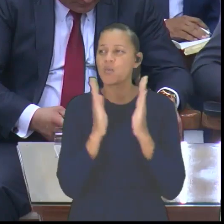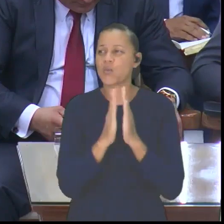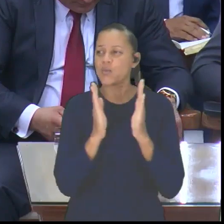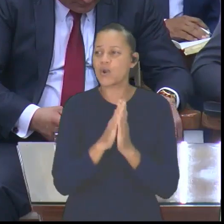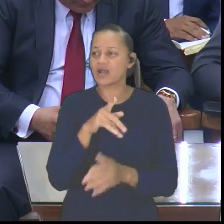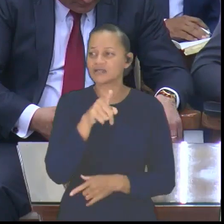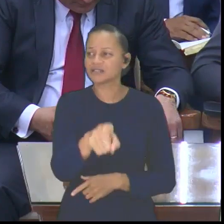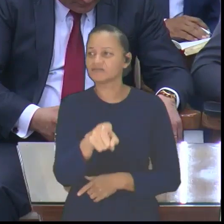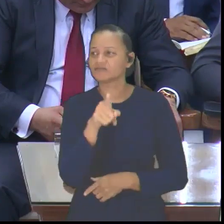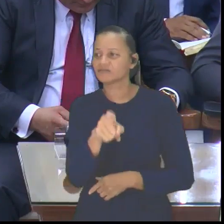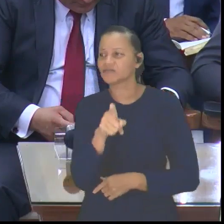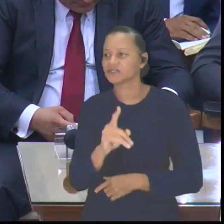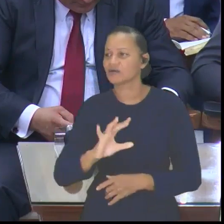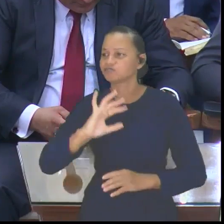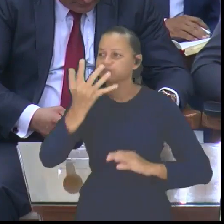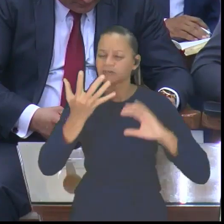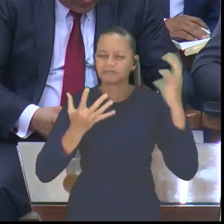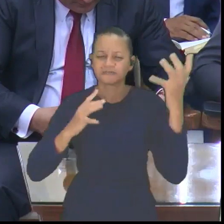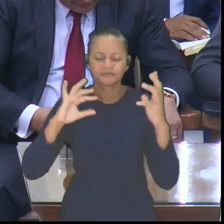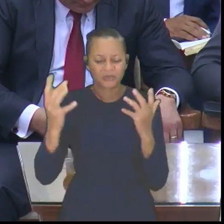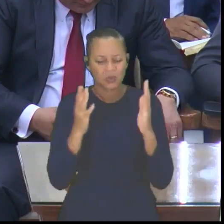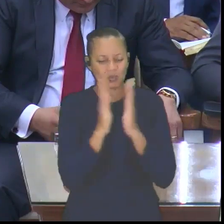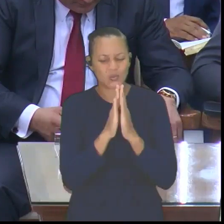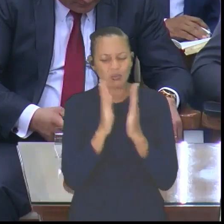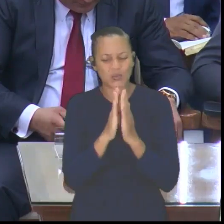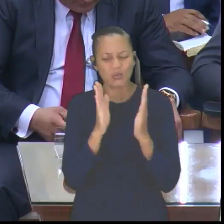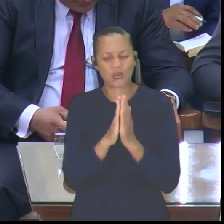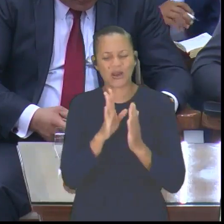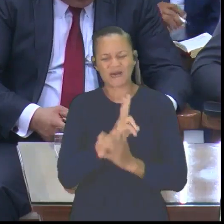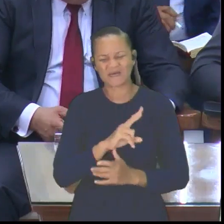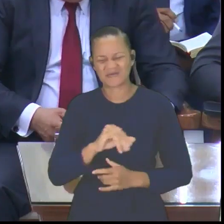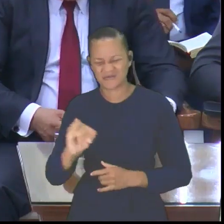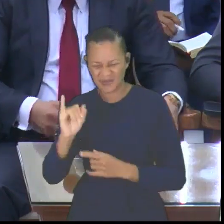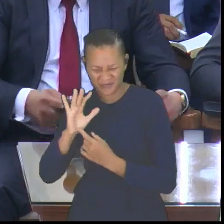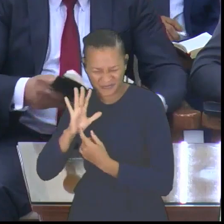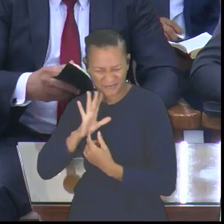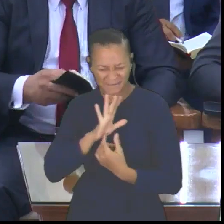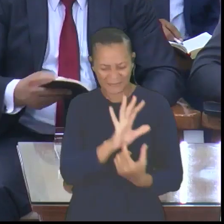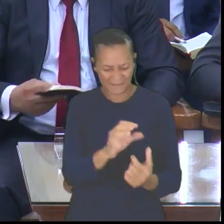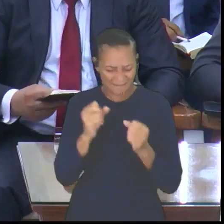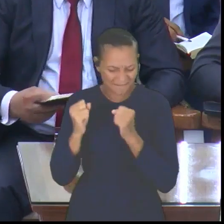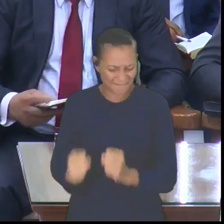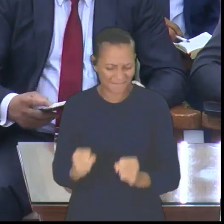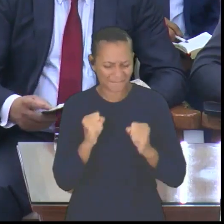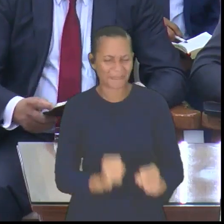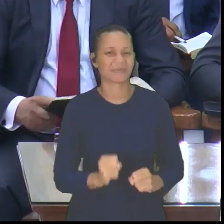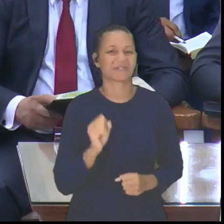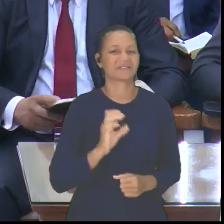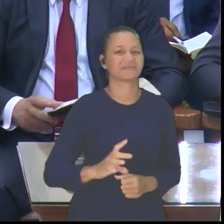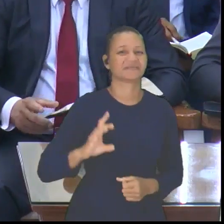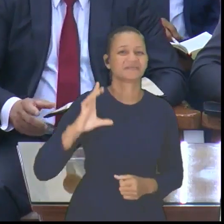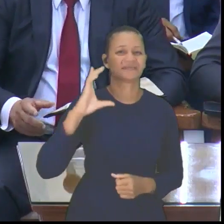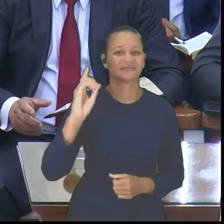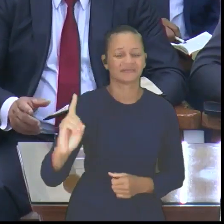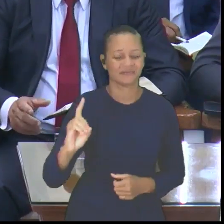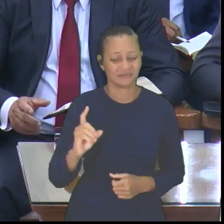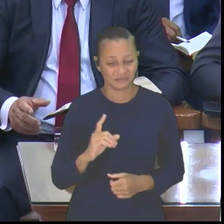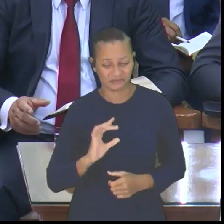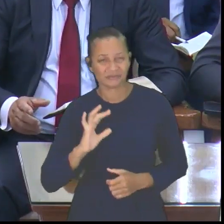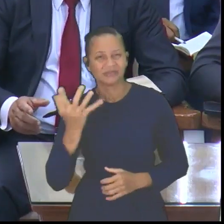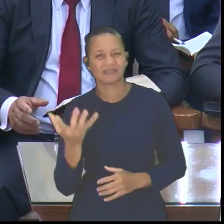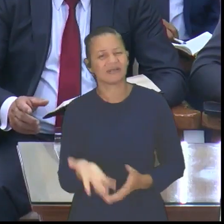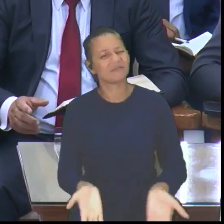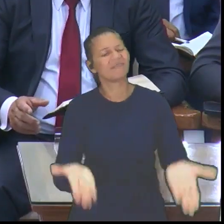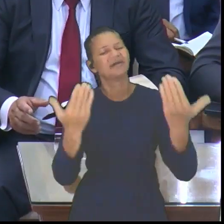está fazendo por esta causa, ela vai manifestar o poder de Deus sobre esta causa. Ô